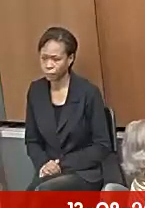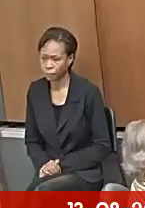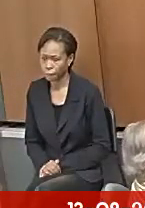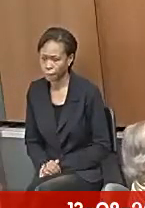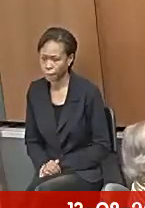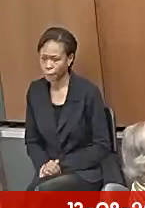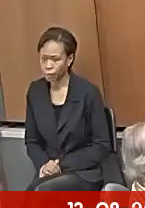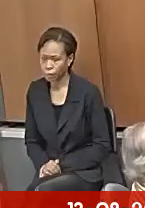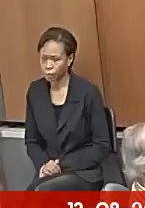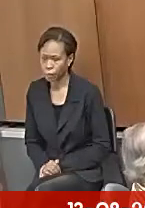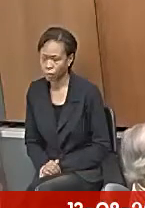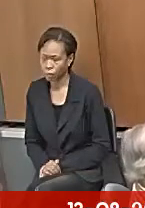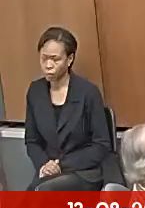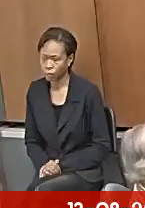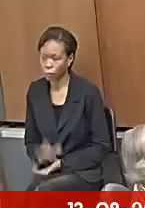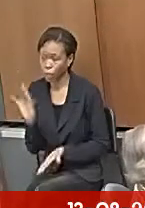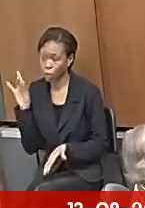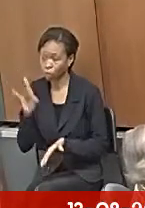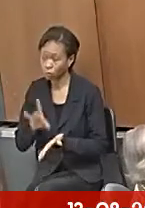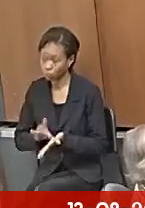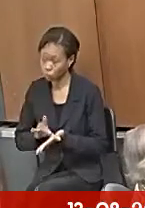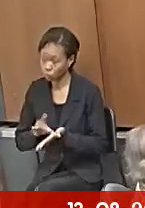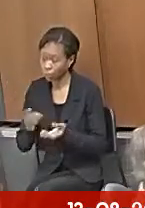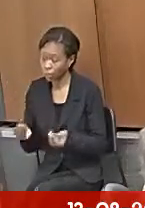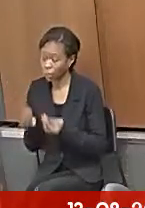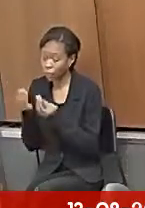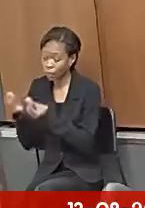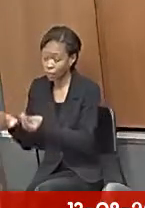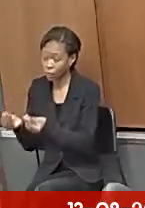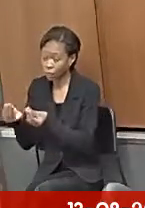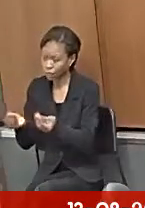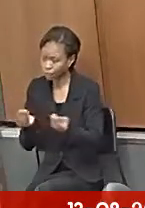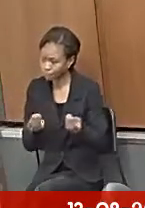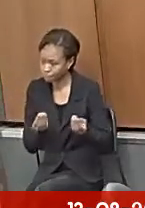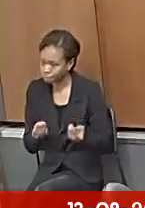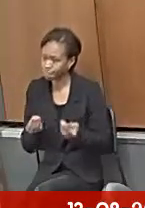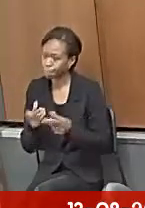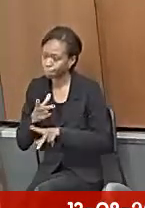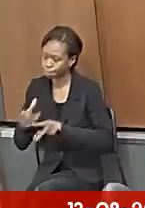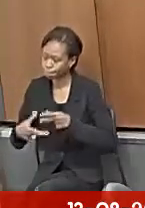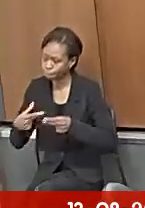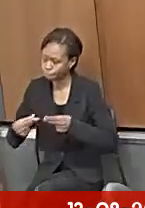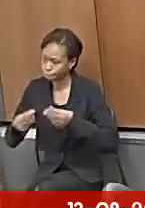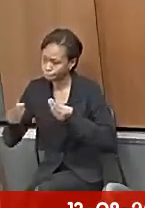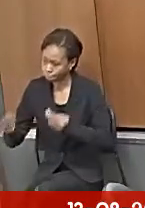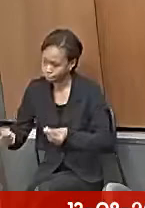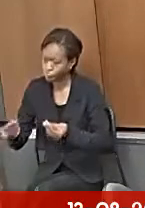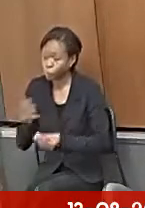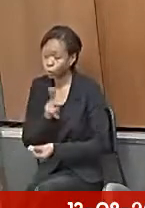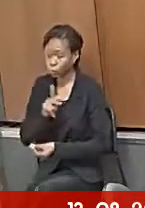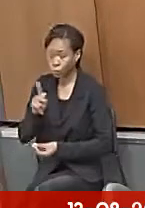vamos formalizar agora entrega das homenagens é o presidente pode descer ou chamando a um presidente